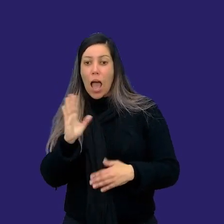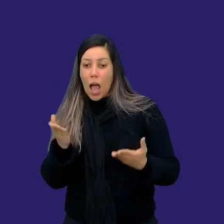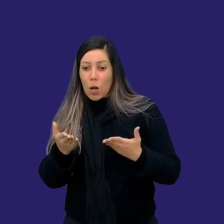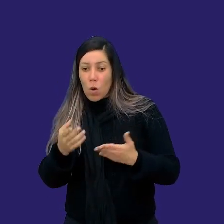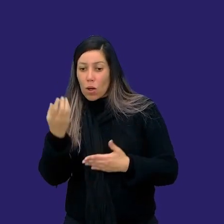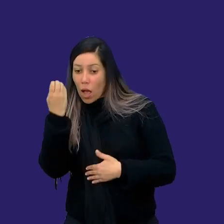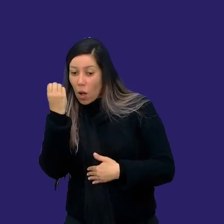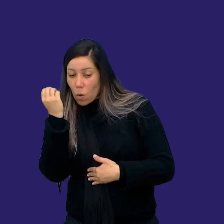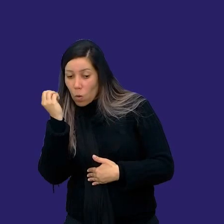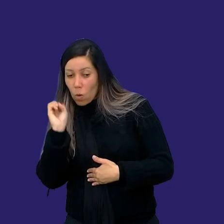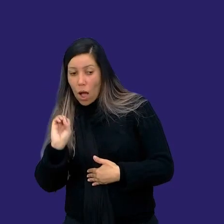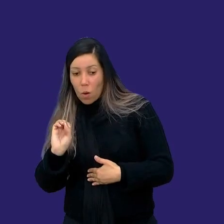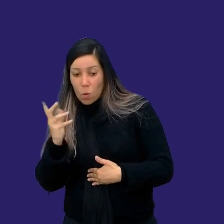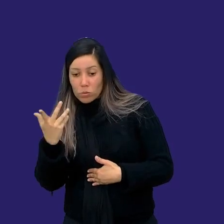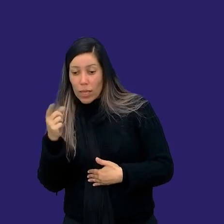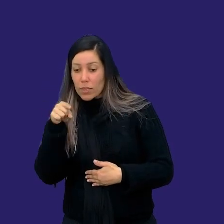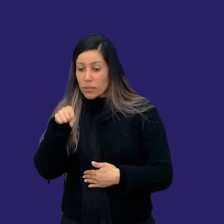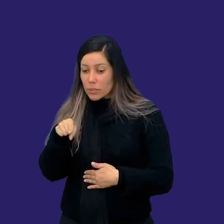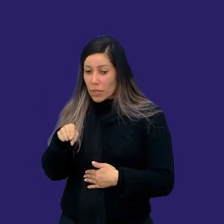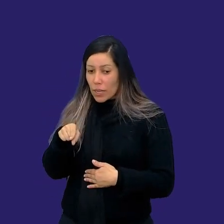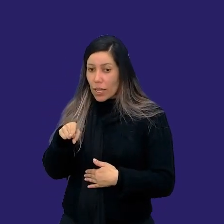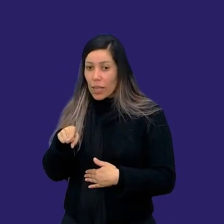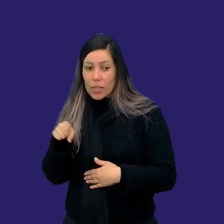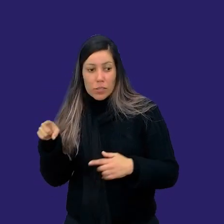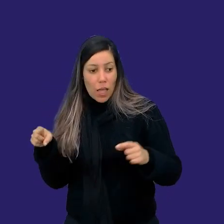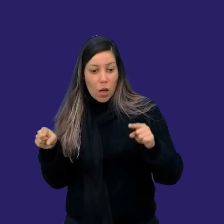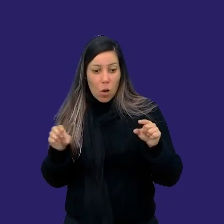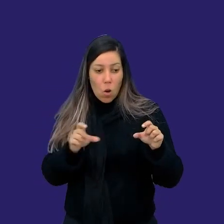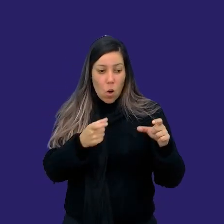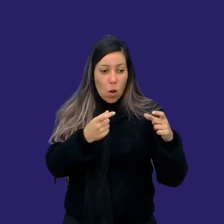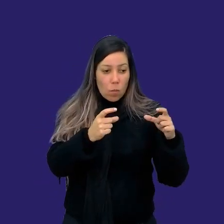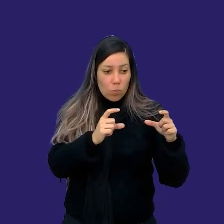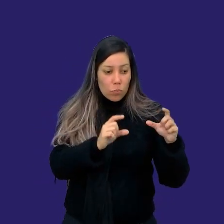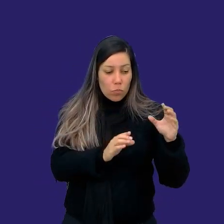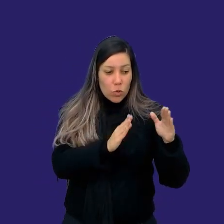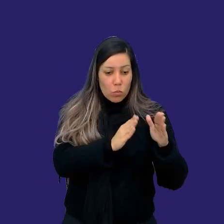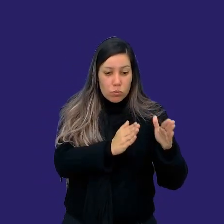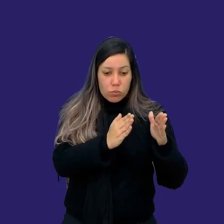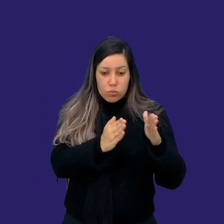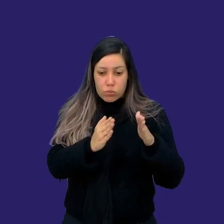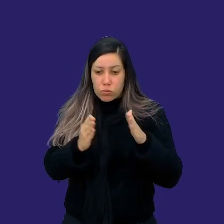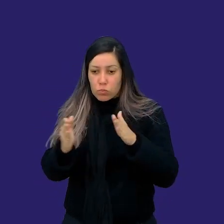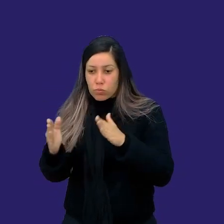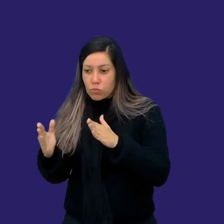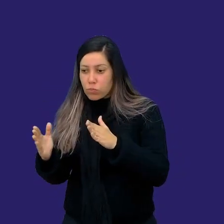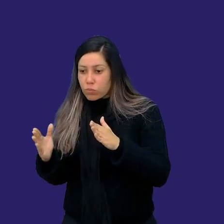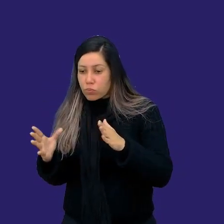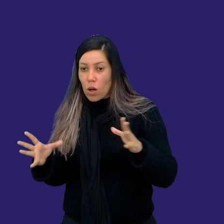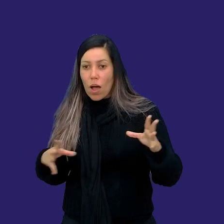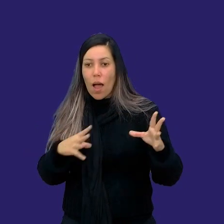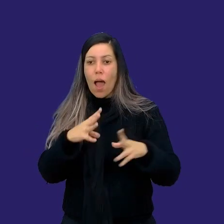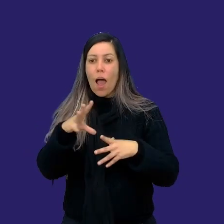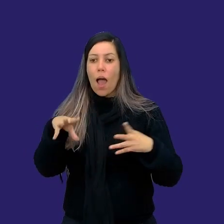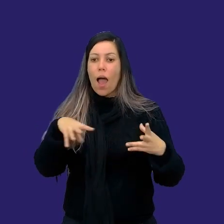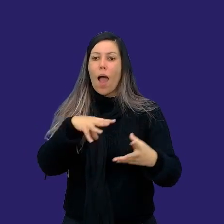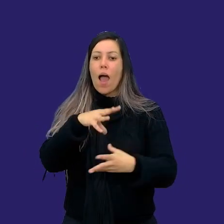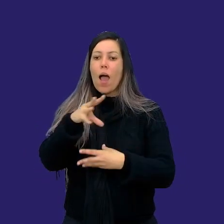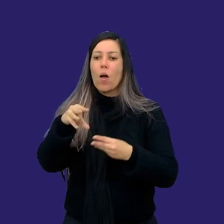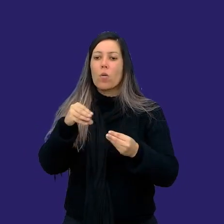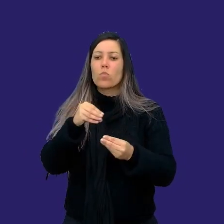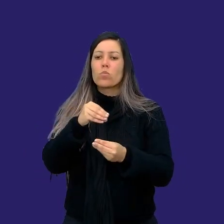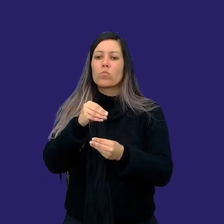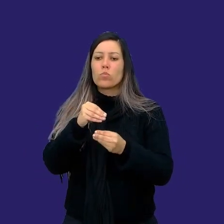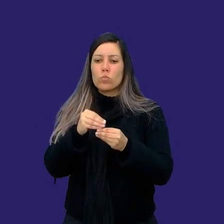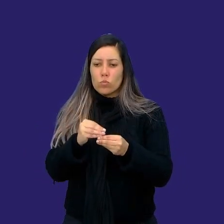agora a gente mobiliza os conhecimentos do ensino e do conteúdo. Não é assim